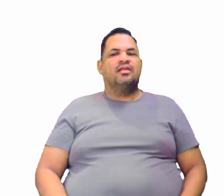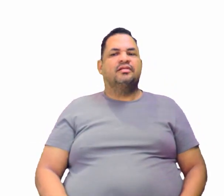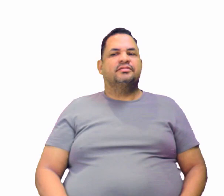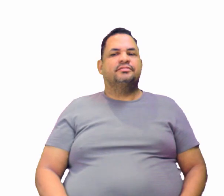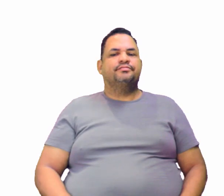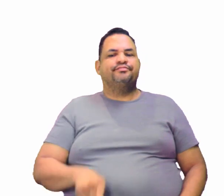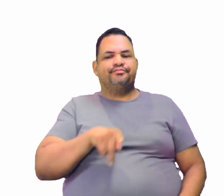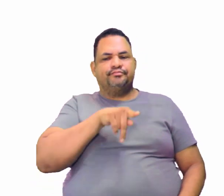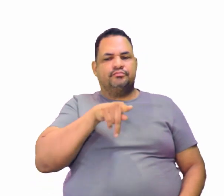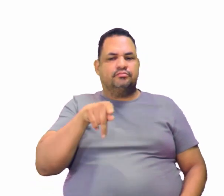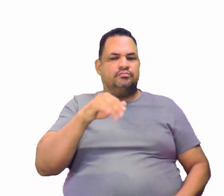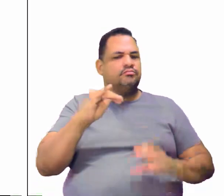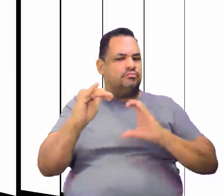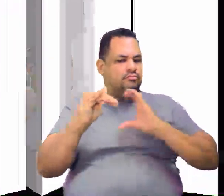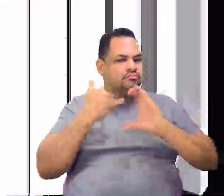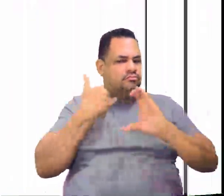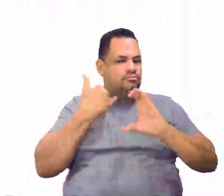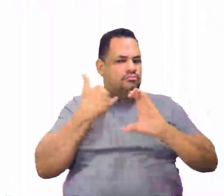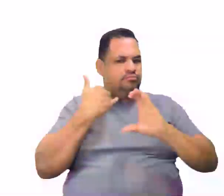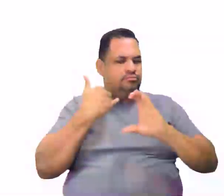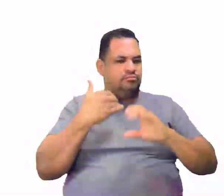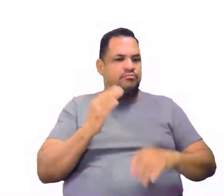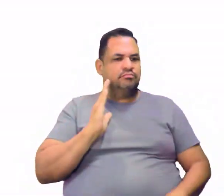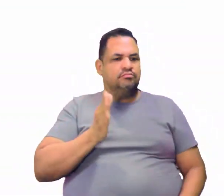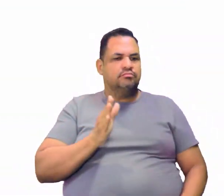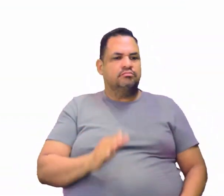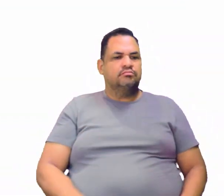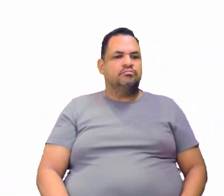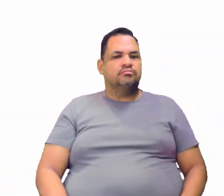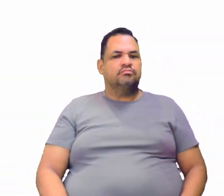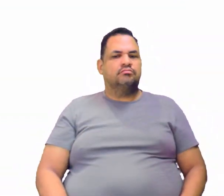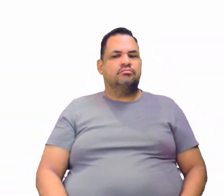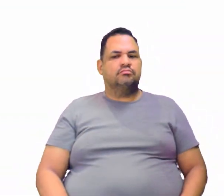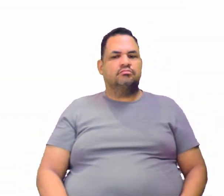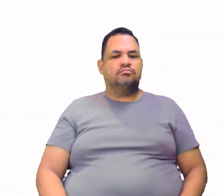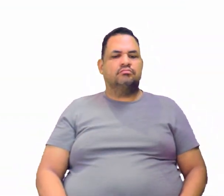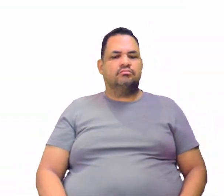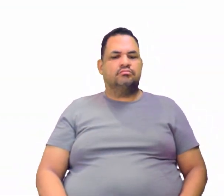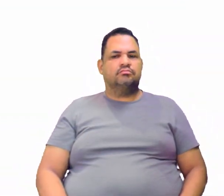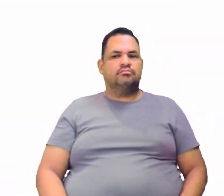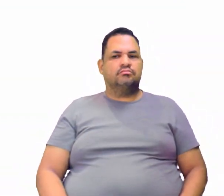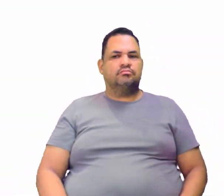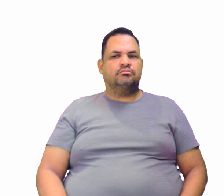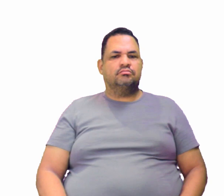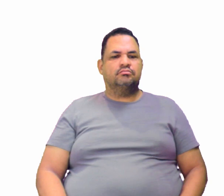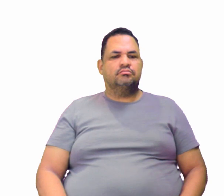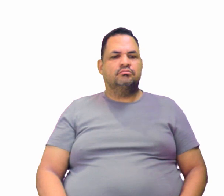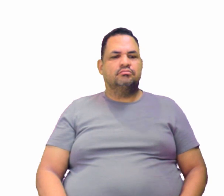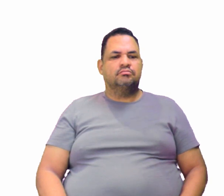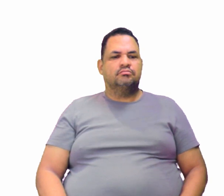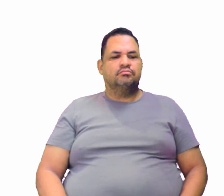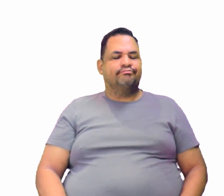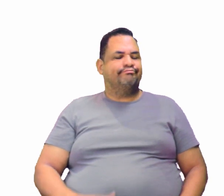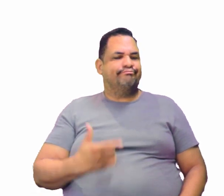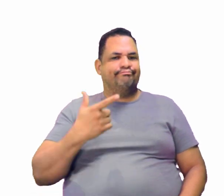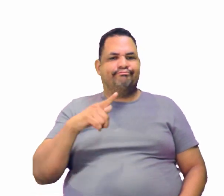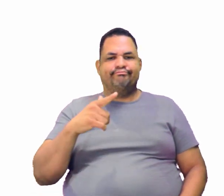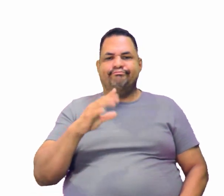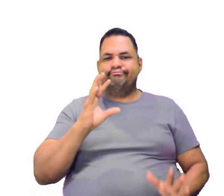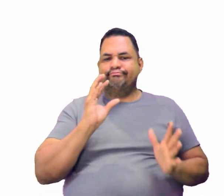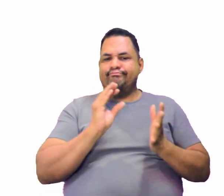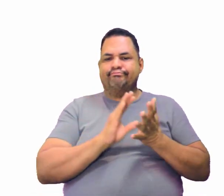os professores enviaram? Ai, amadinho, ainda